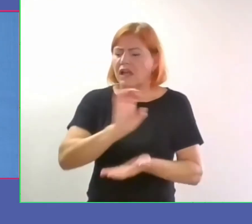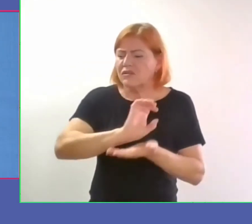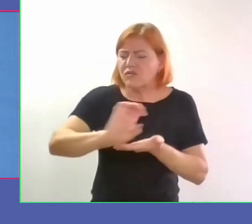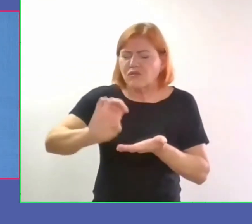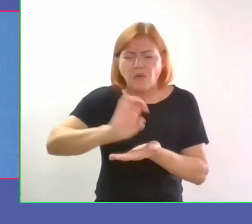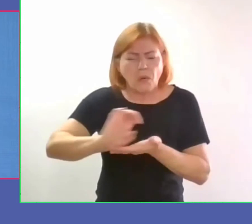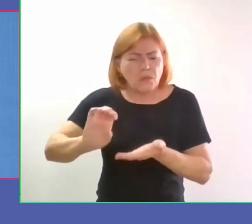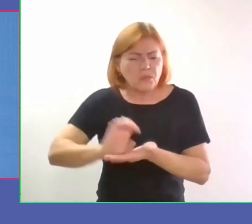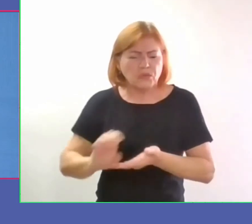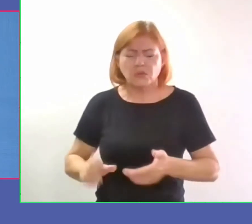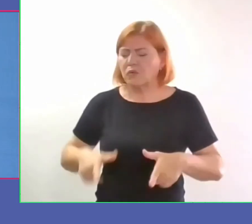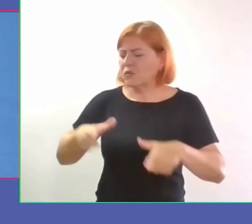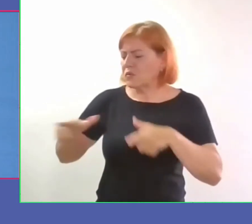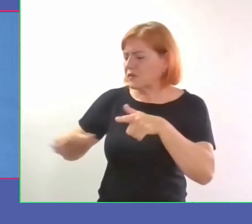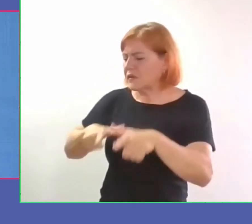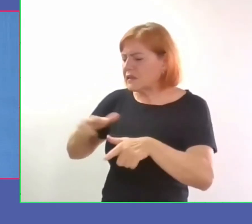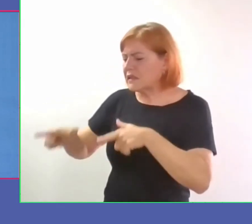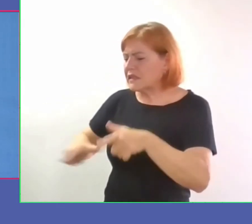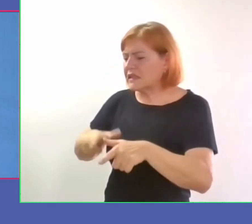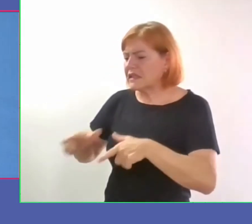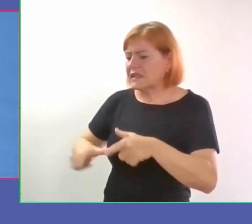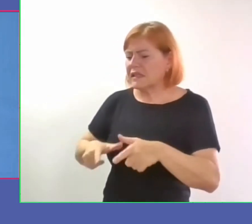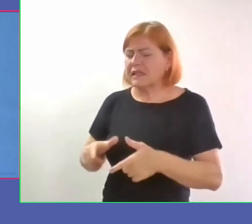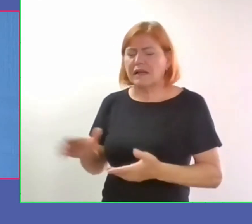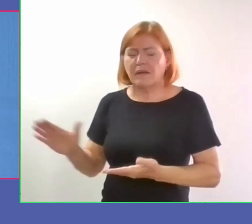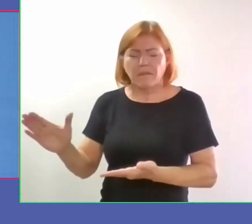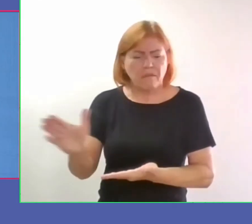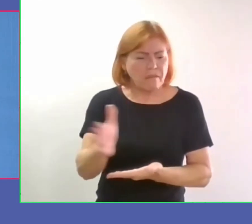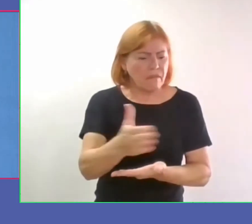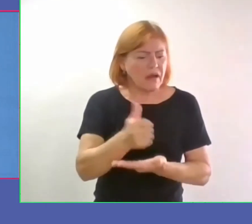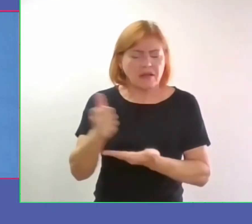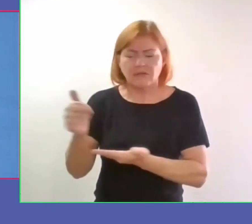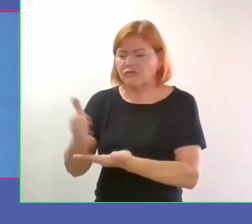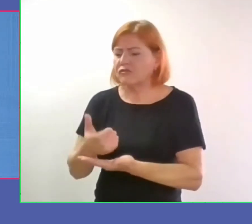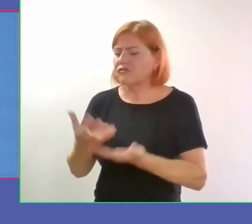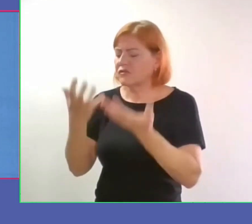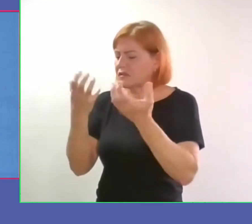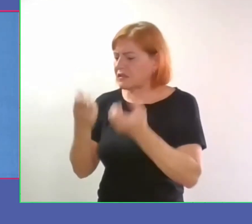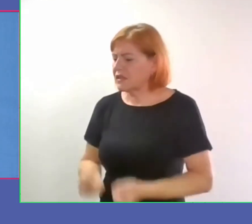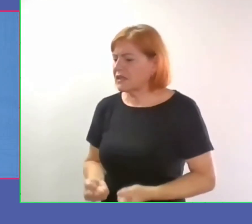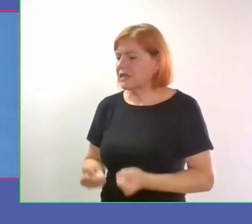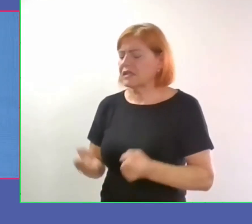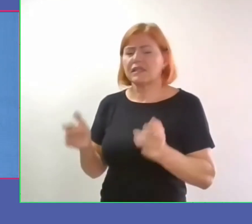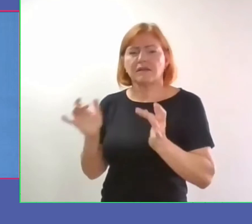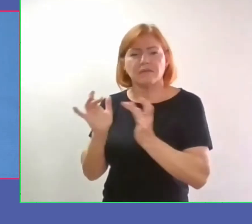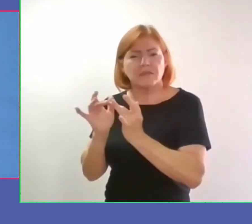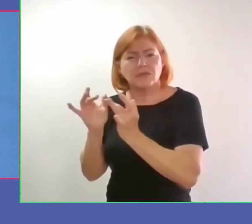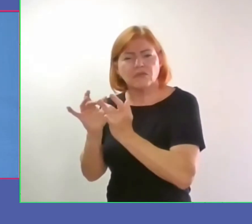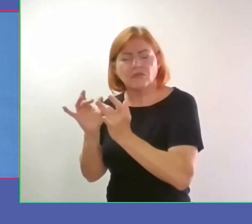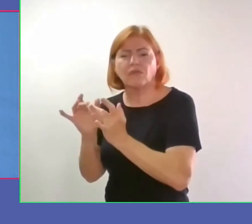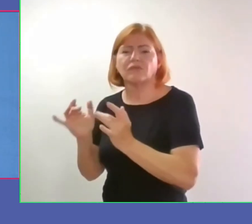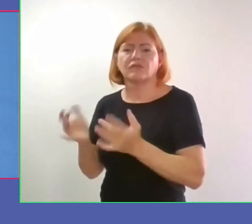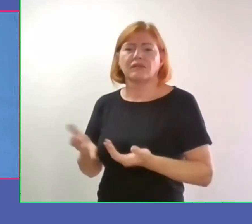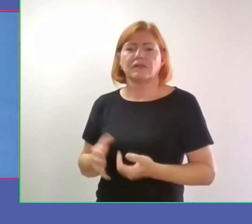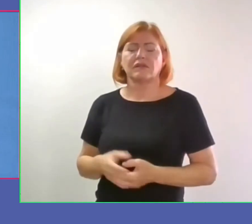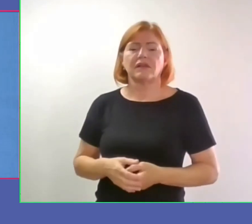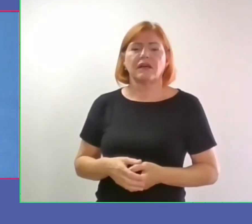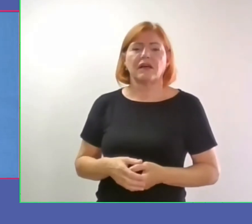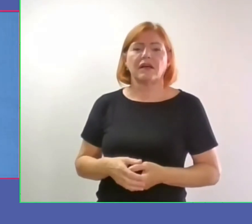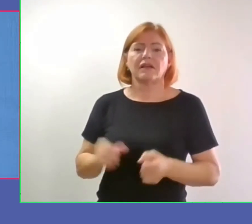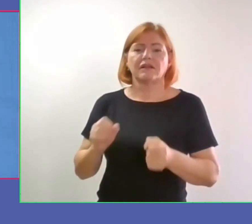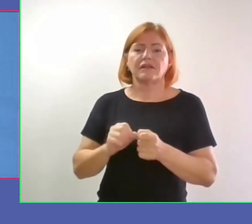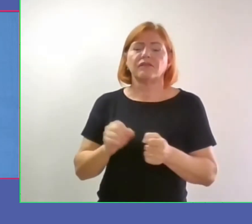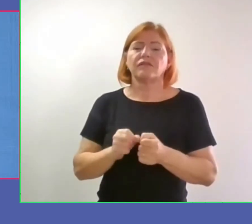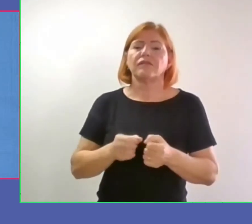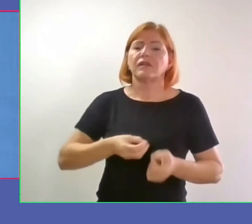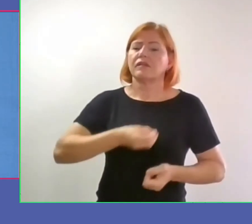trabalho de acolher, de receber os contatos e fazê-los viver a vida da igreja. Irmãos,